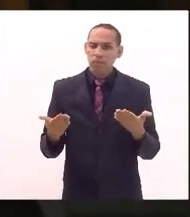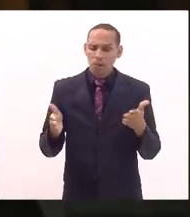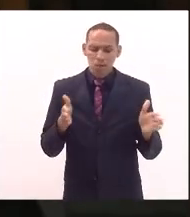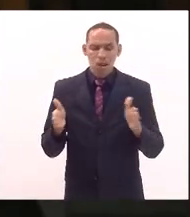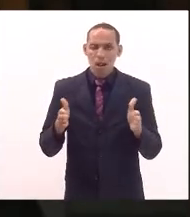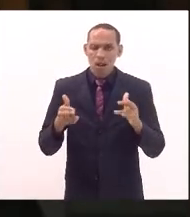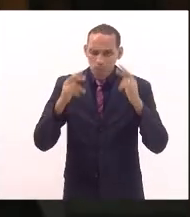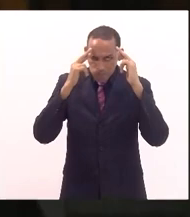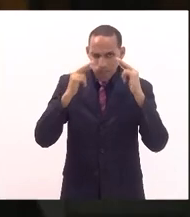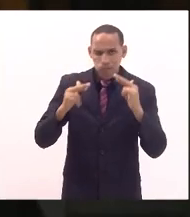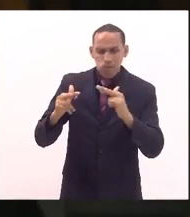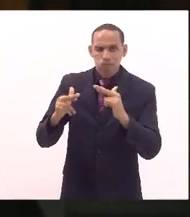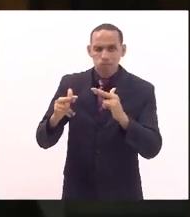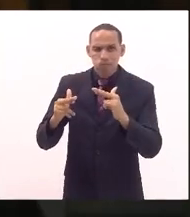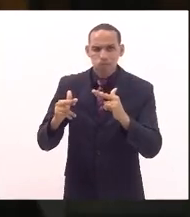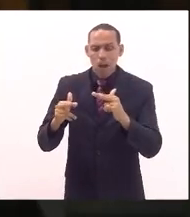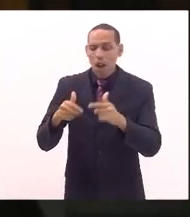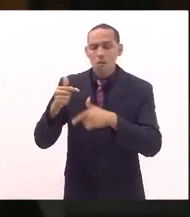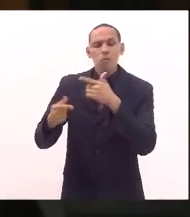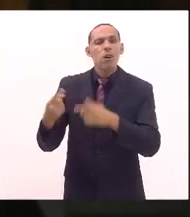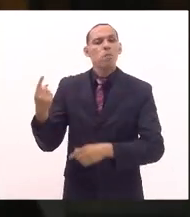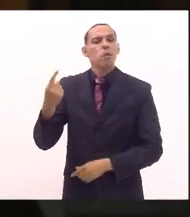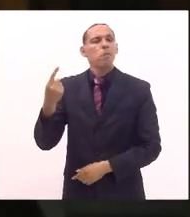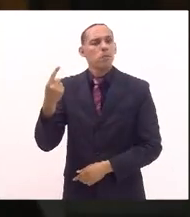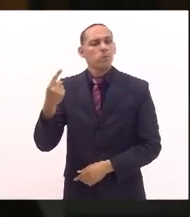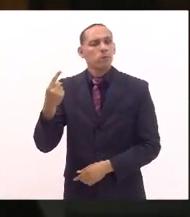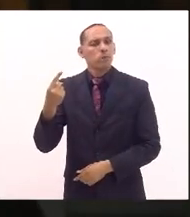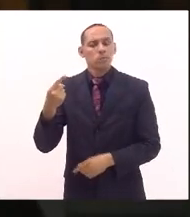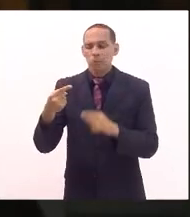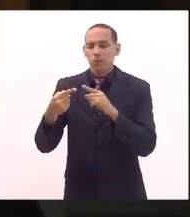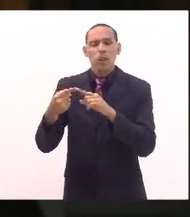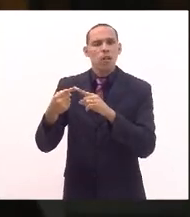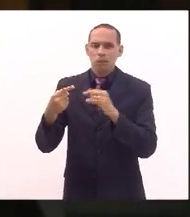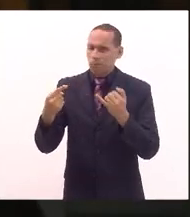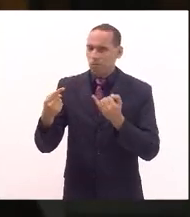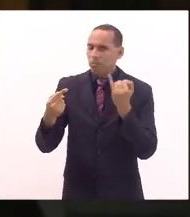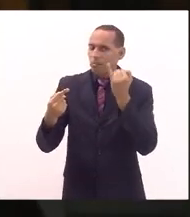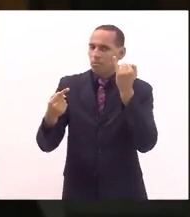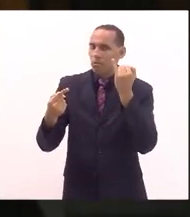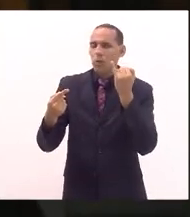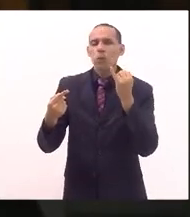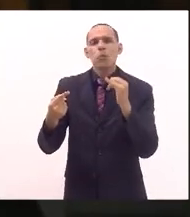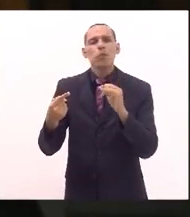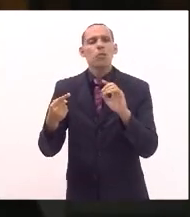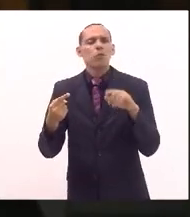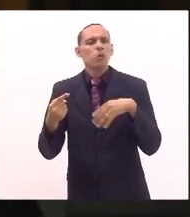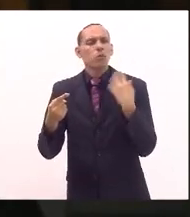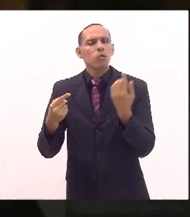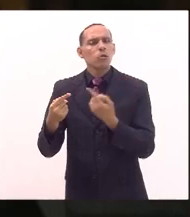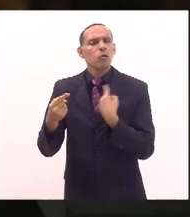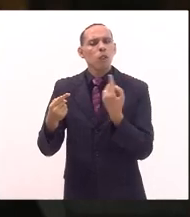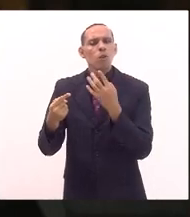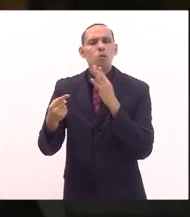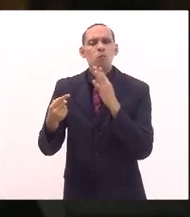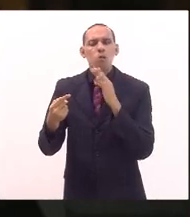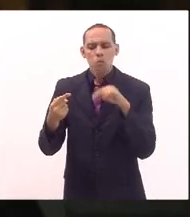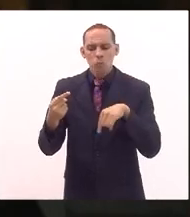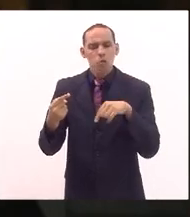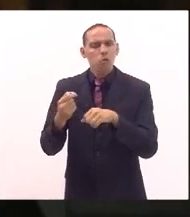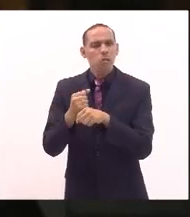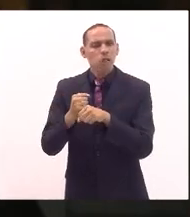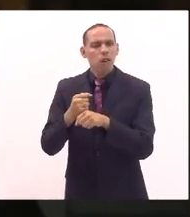mandatos a primeira função isso é importante para a gente conhecer nesse ano de